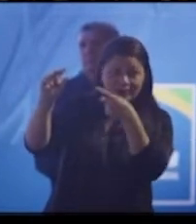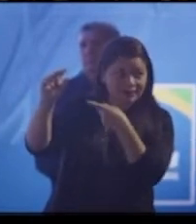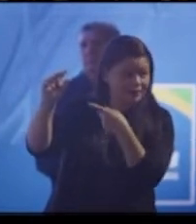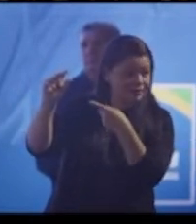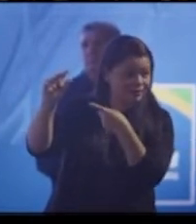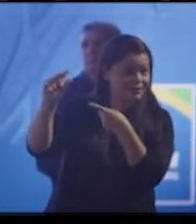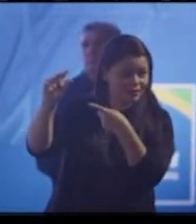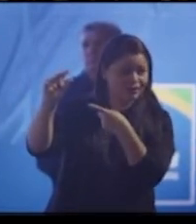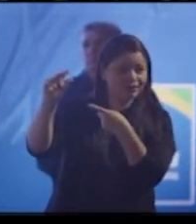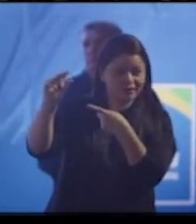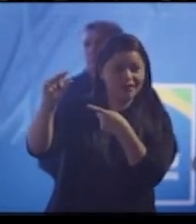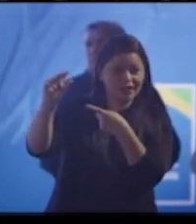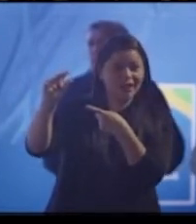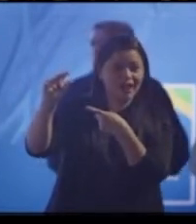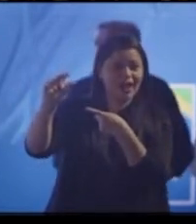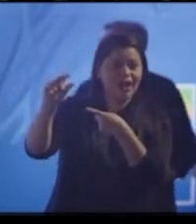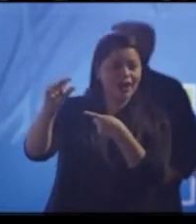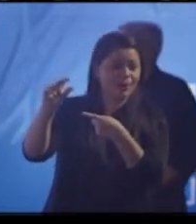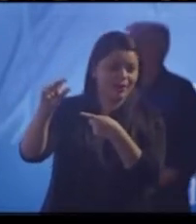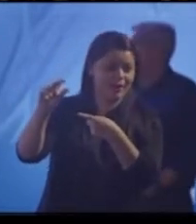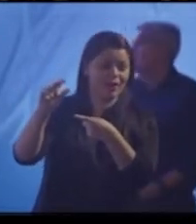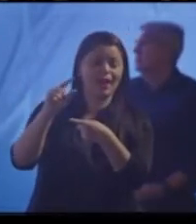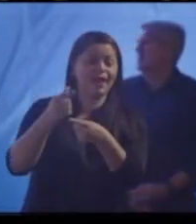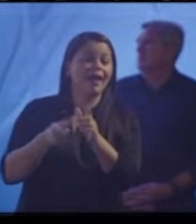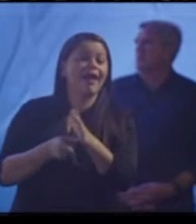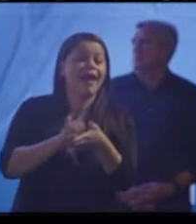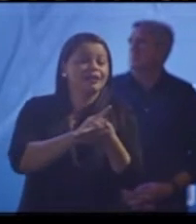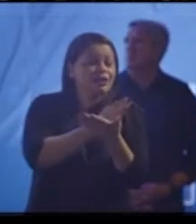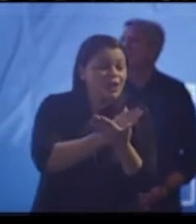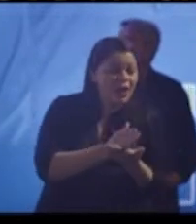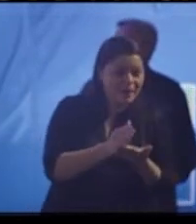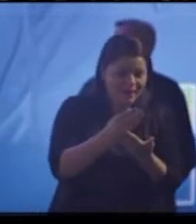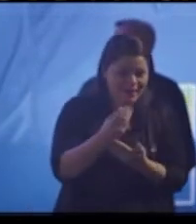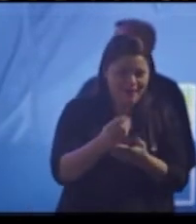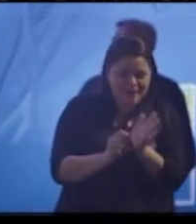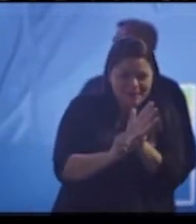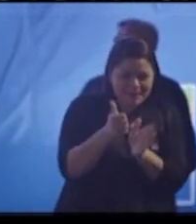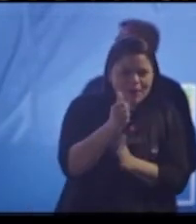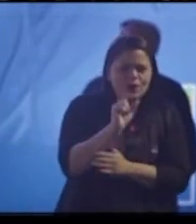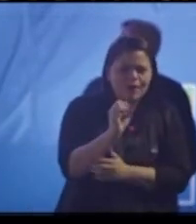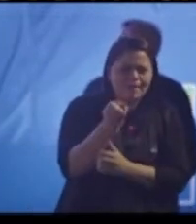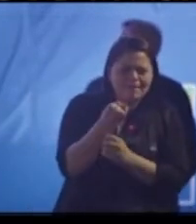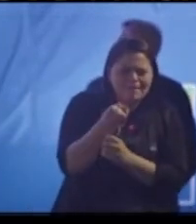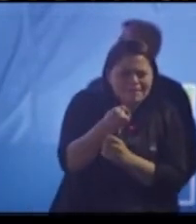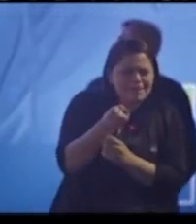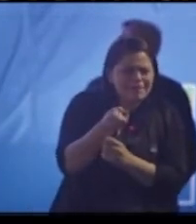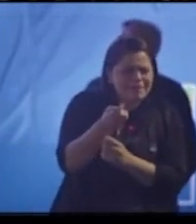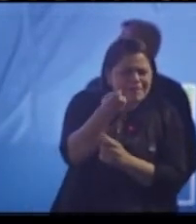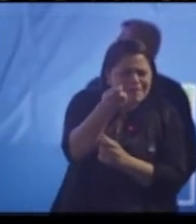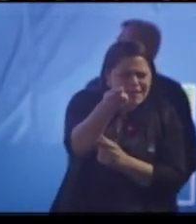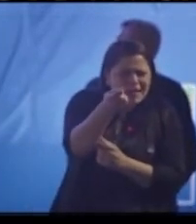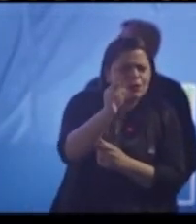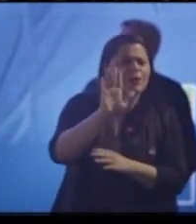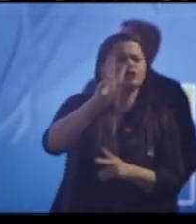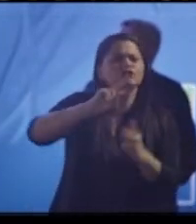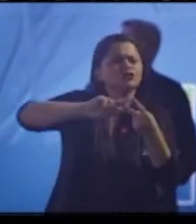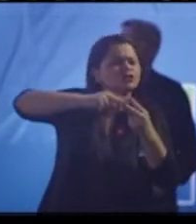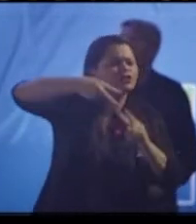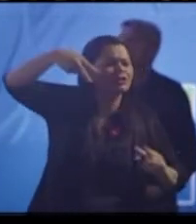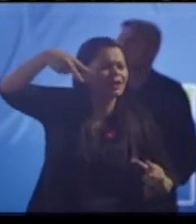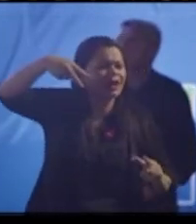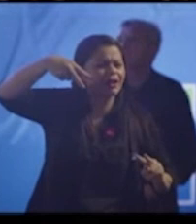Na concepção, o bebê é menor que um grão de açúcar, mas toda a informação genética,